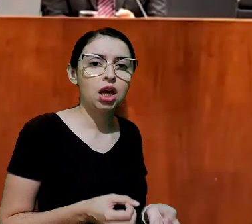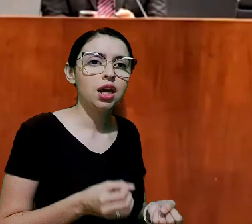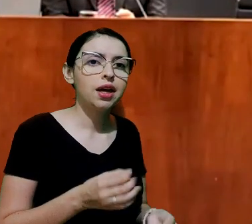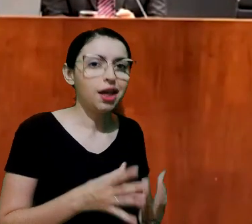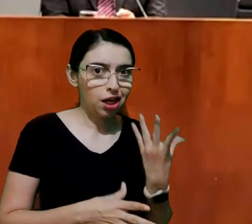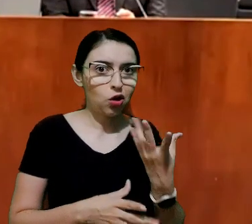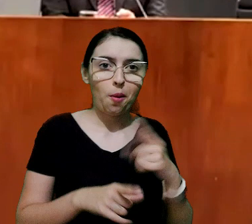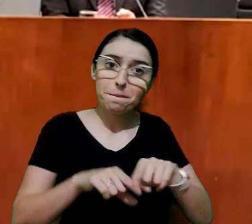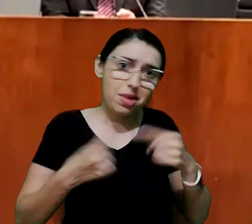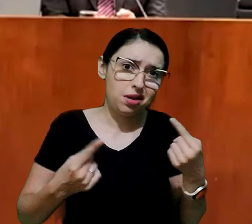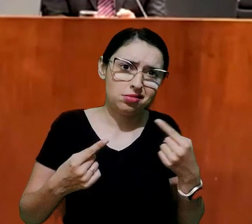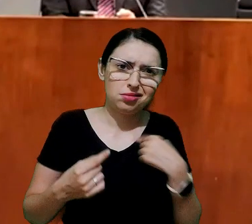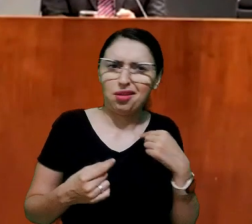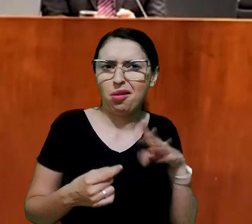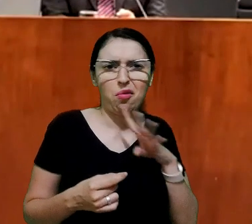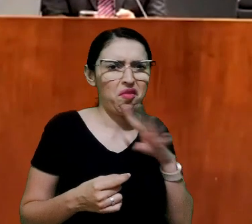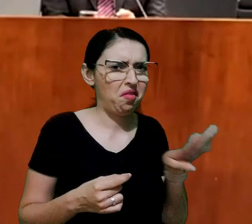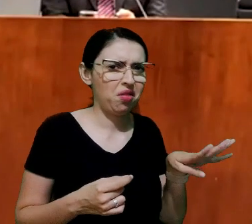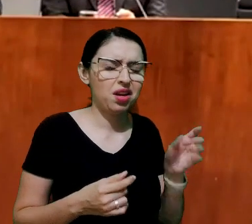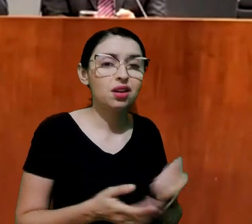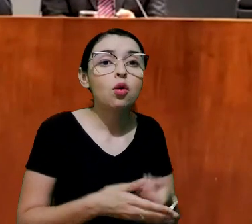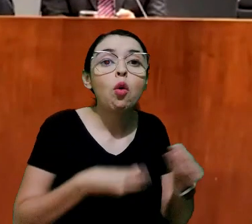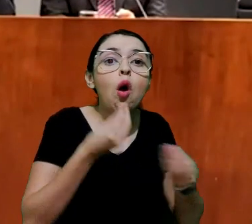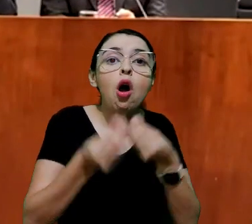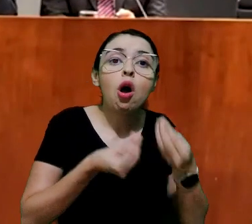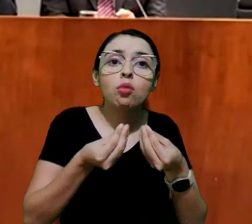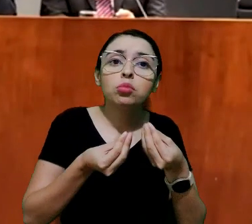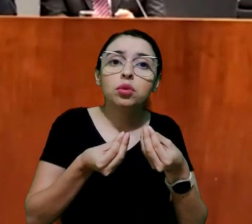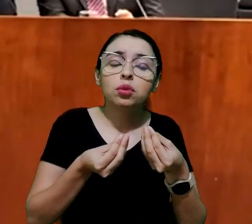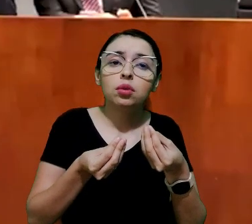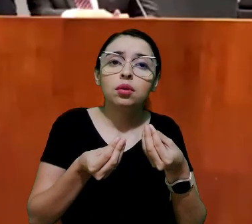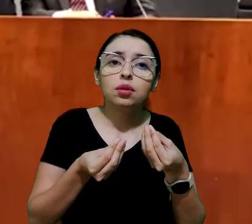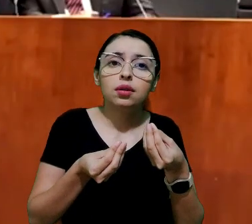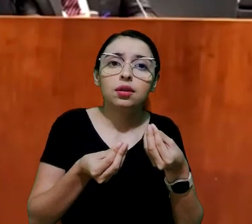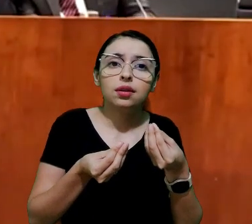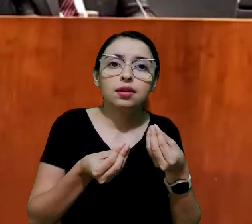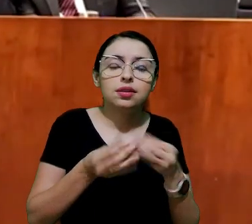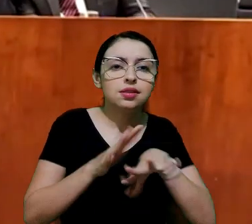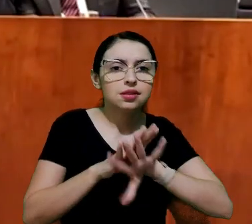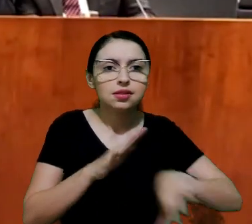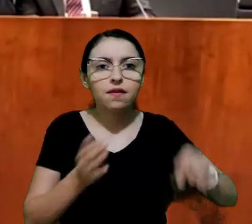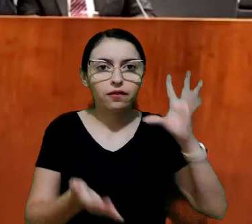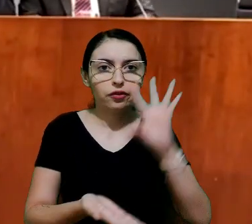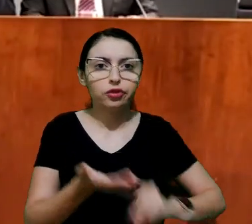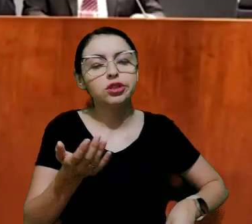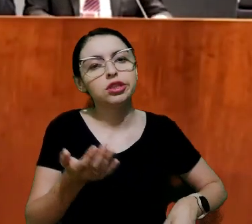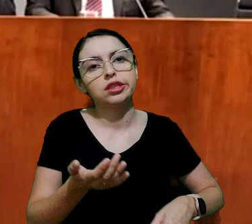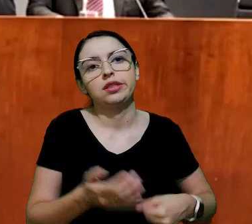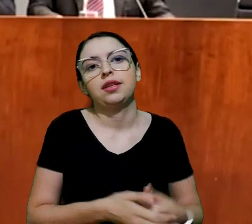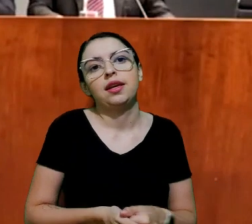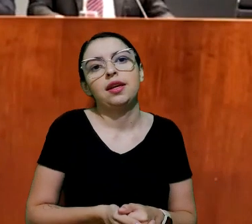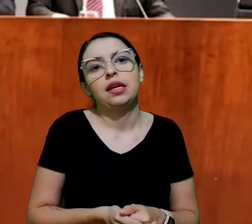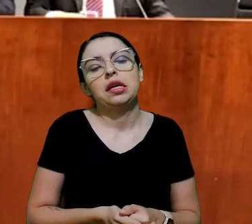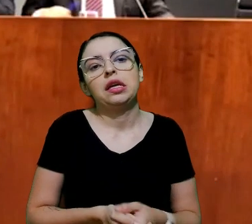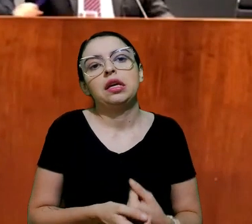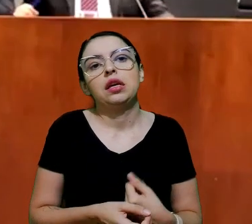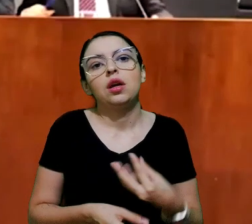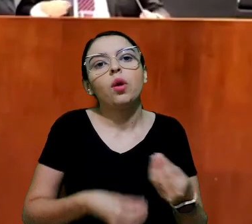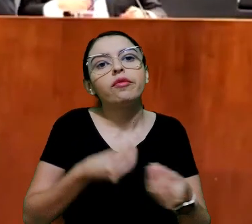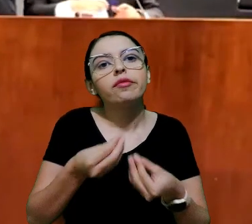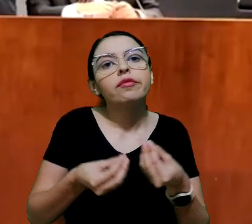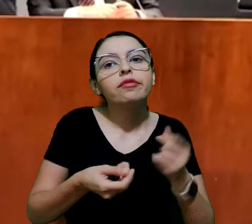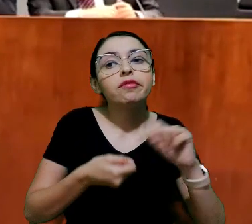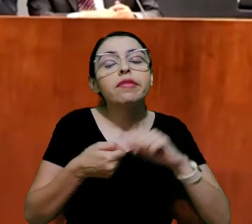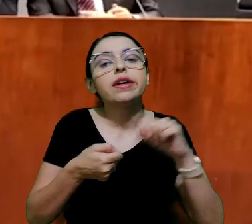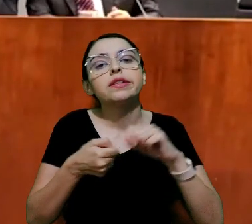né? O que elas tendem a fazer para ter ali uma válvula de escape? Elas tendem a construir situações,